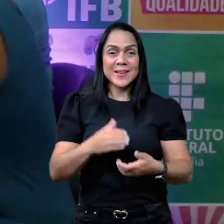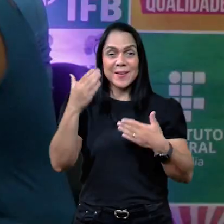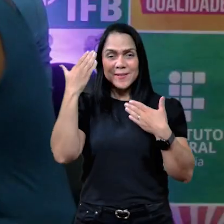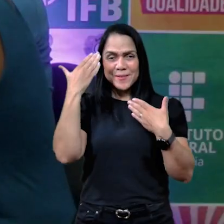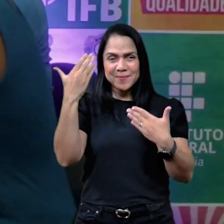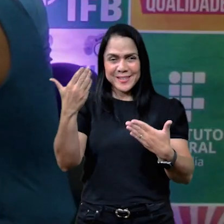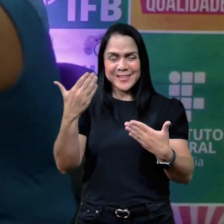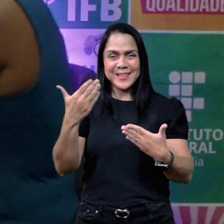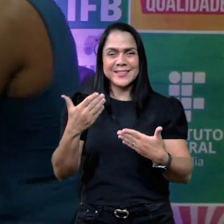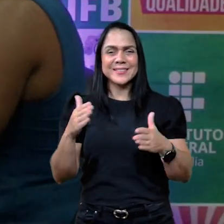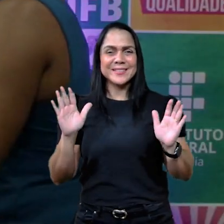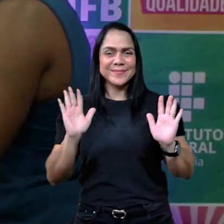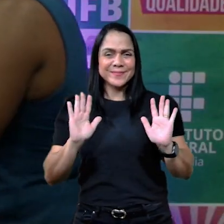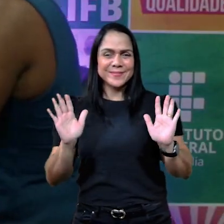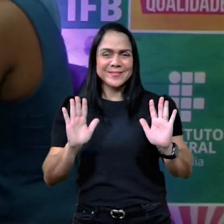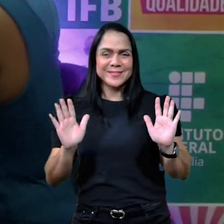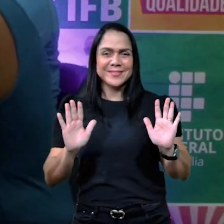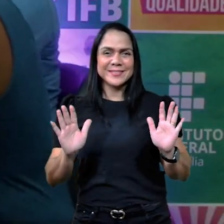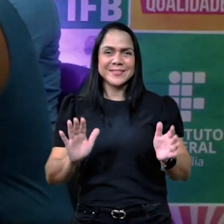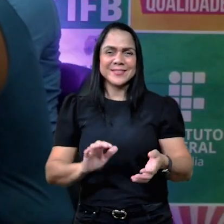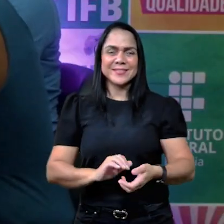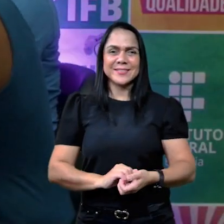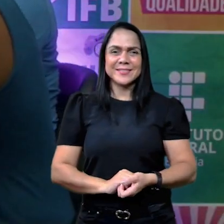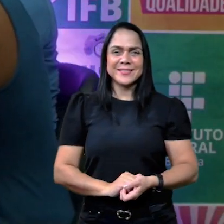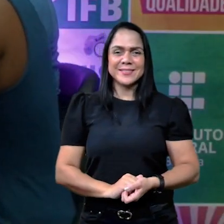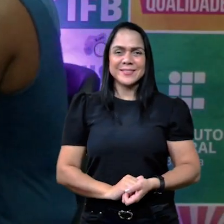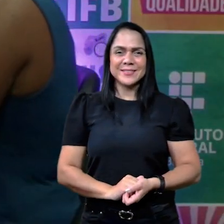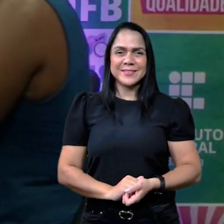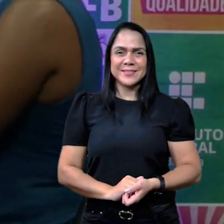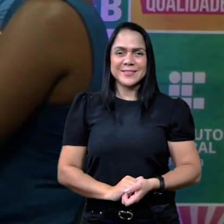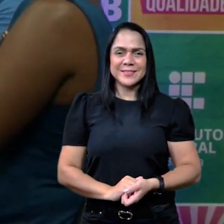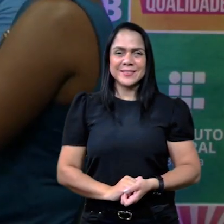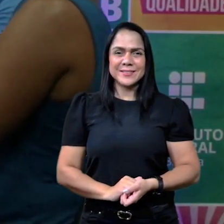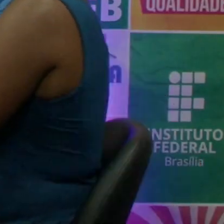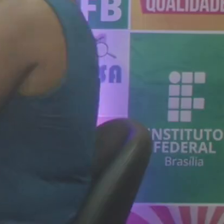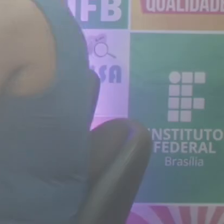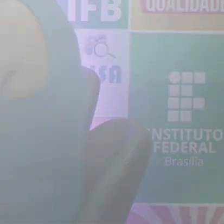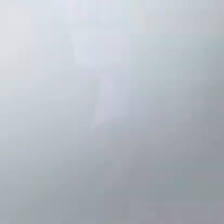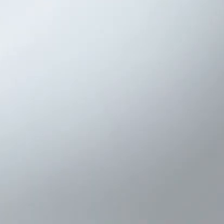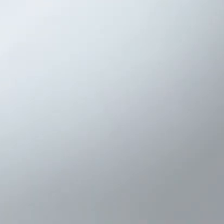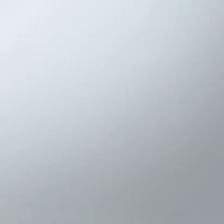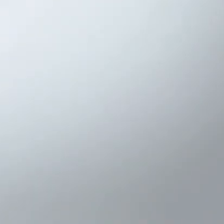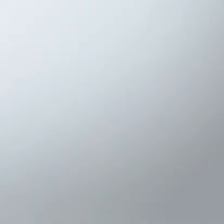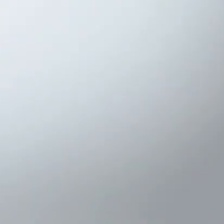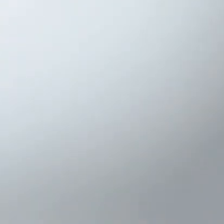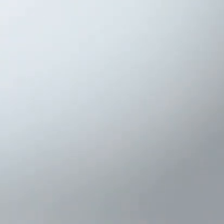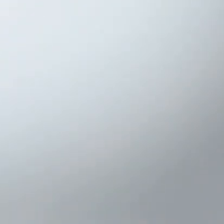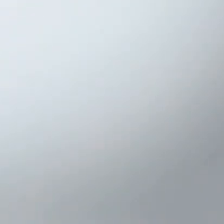isso, meninas. Obrigada. Então, até mais. Obrigada, Bianca.